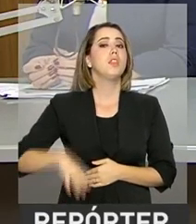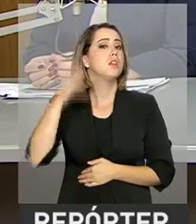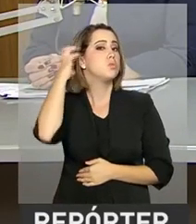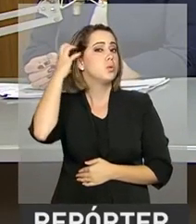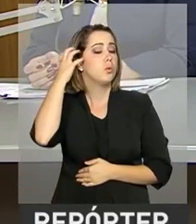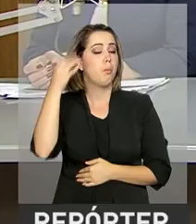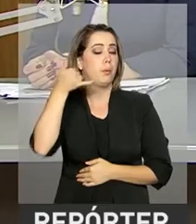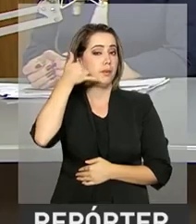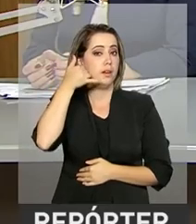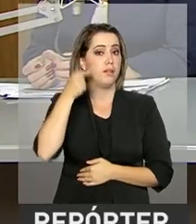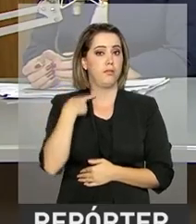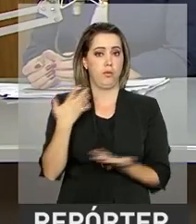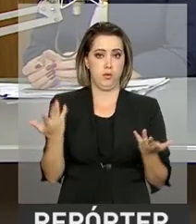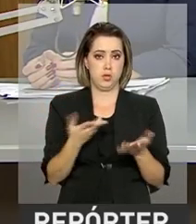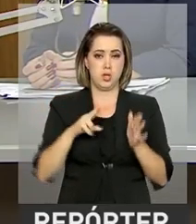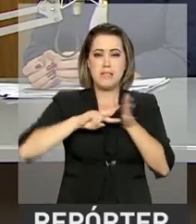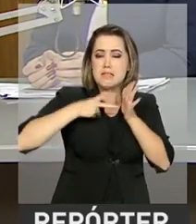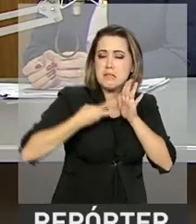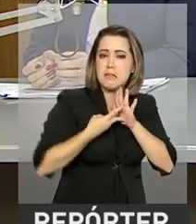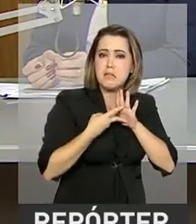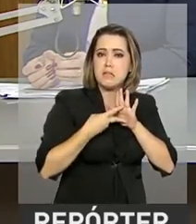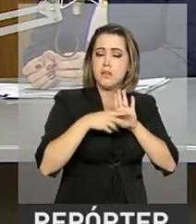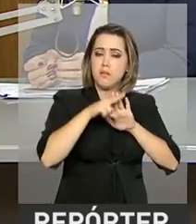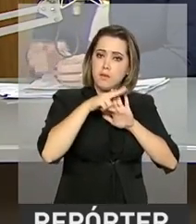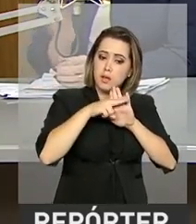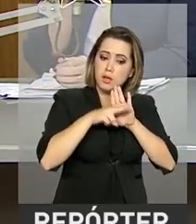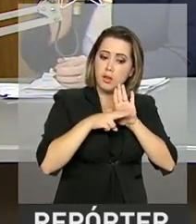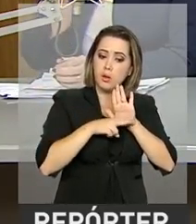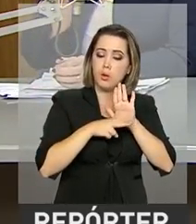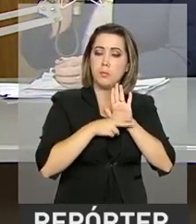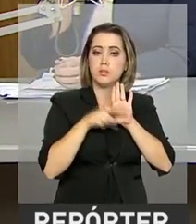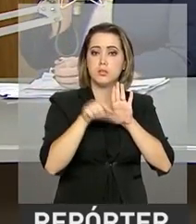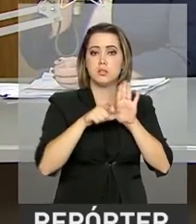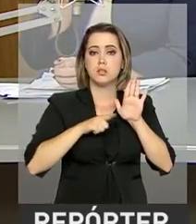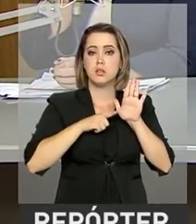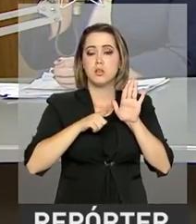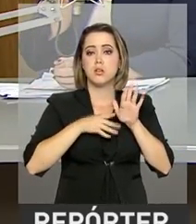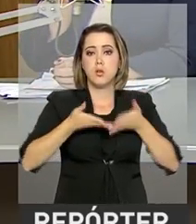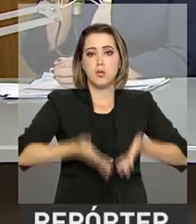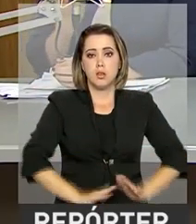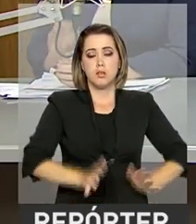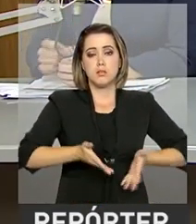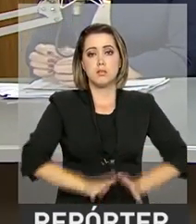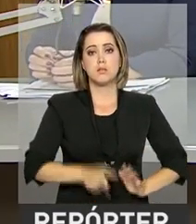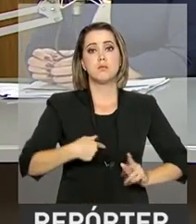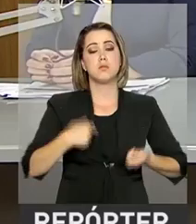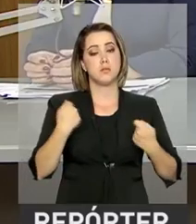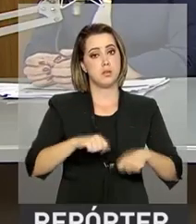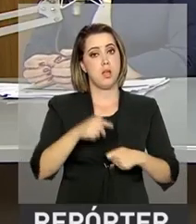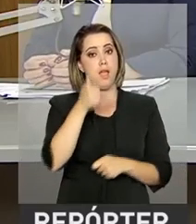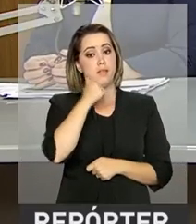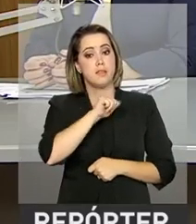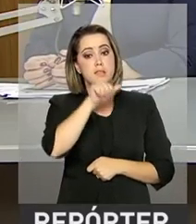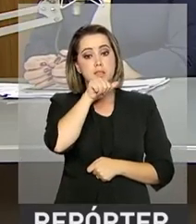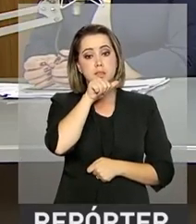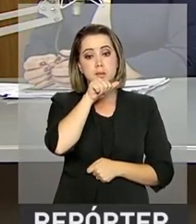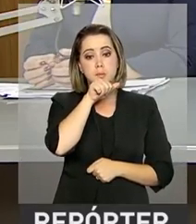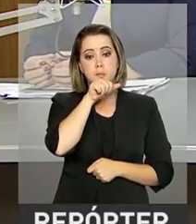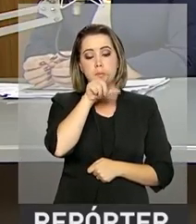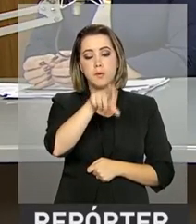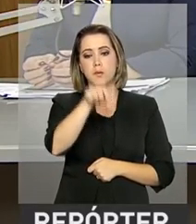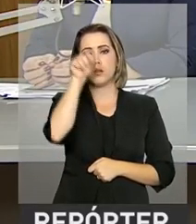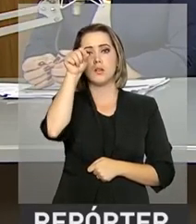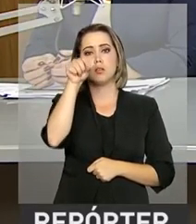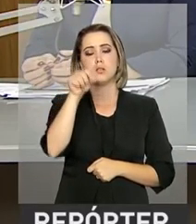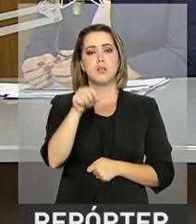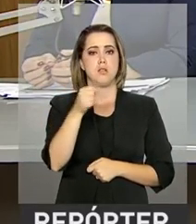protocolo para parto normal, que nunca existiu. Então, as diretrizes estão estabelecidas e as mães que optarem,